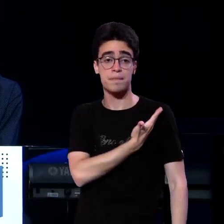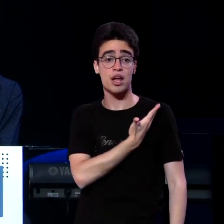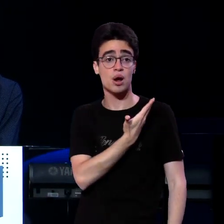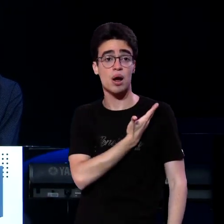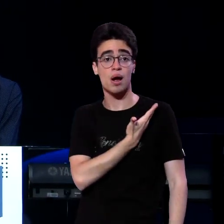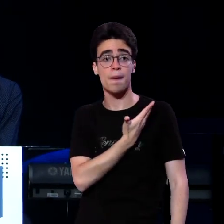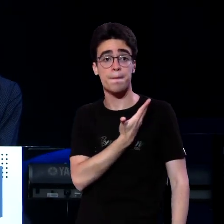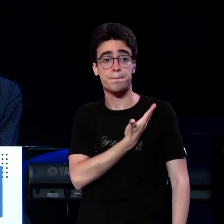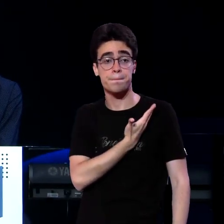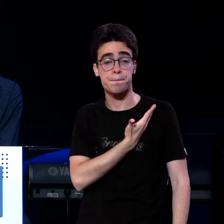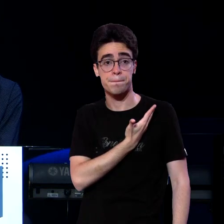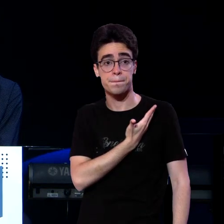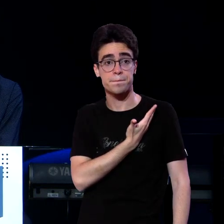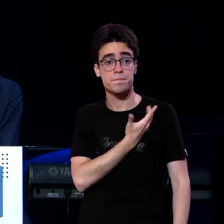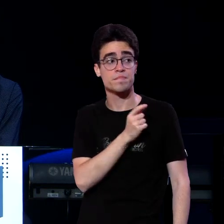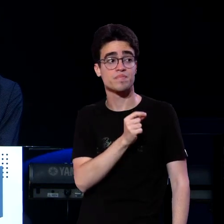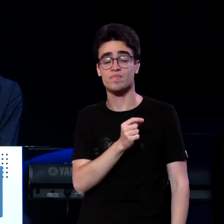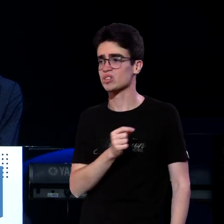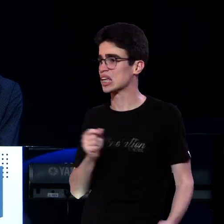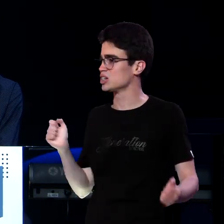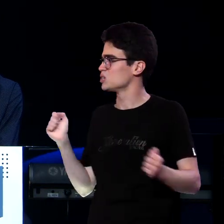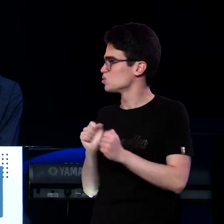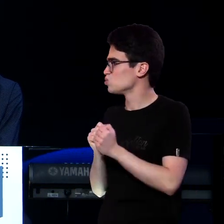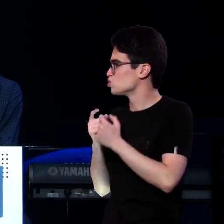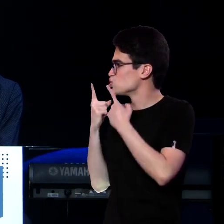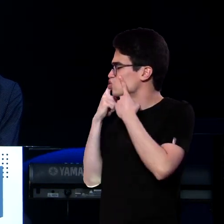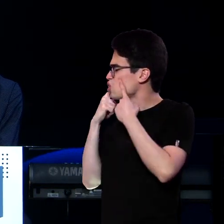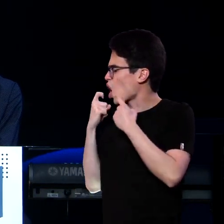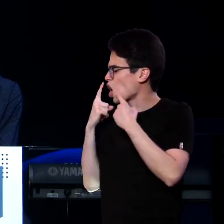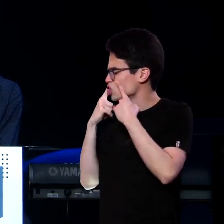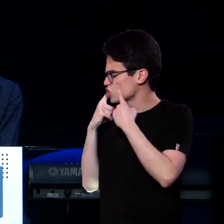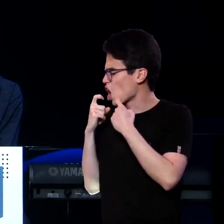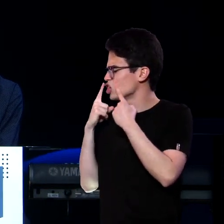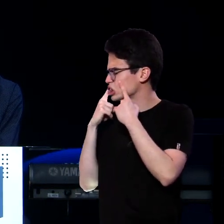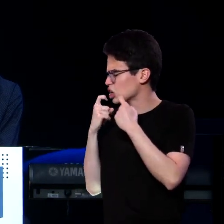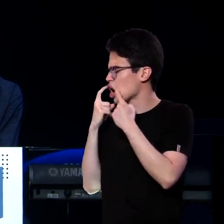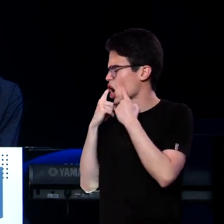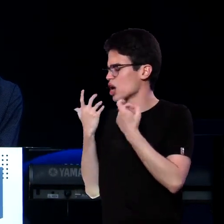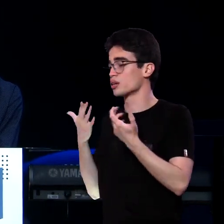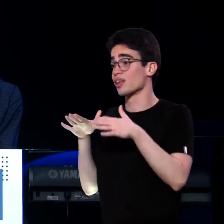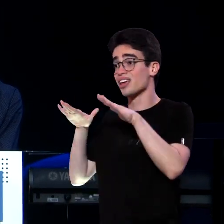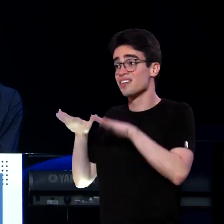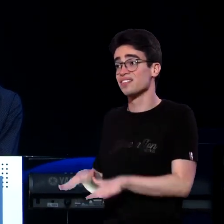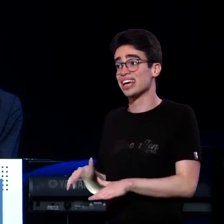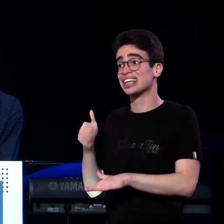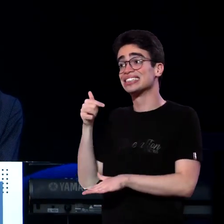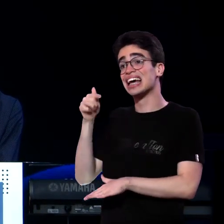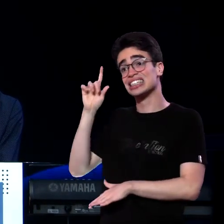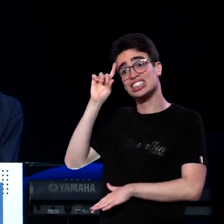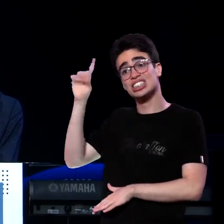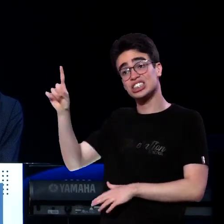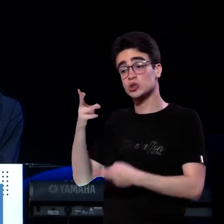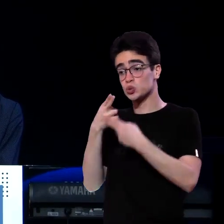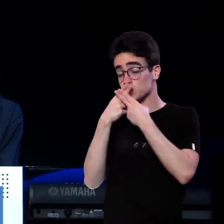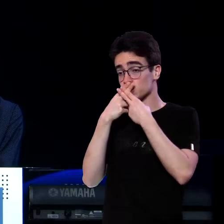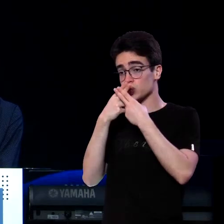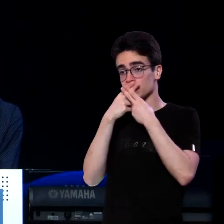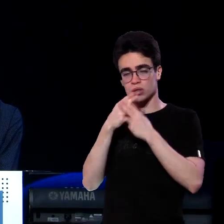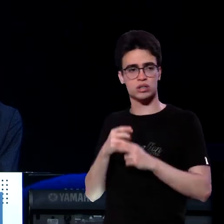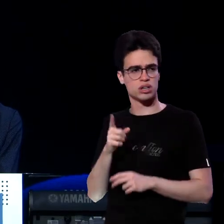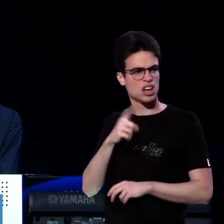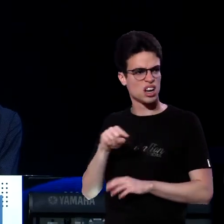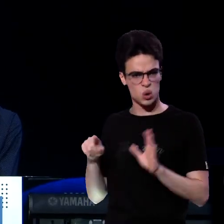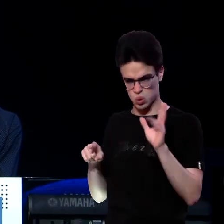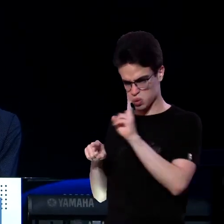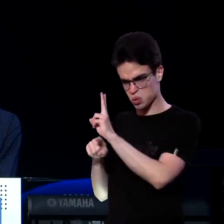começam a chorar junto com Jó. E eles ficam 7 dias de jejum junto com Jó. Eles estavam preocupados